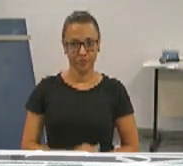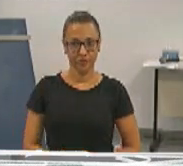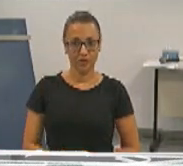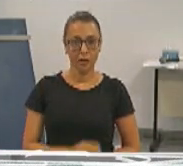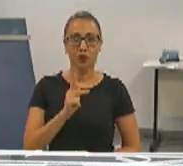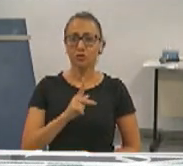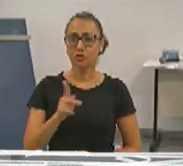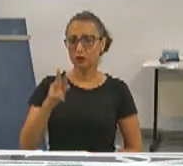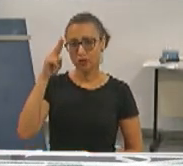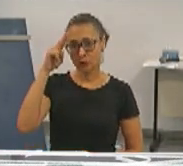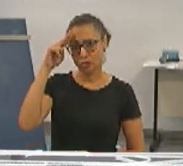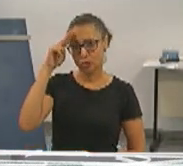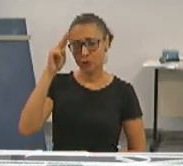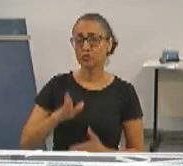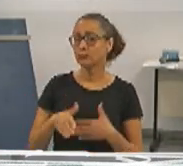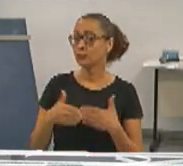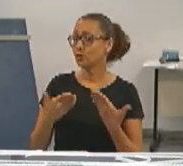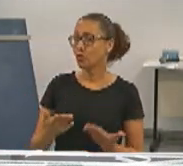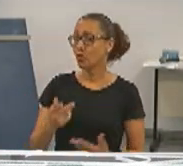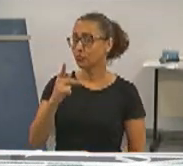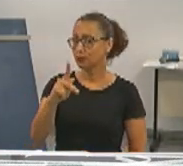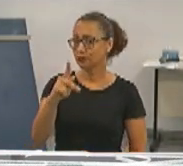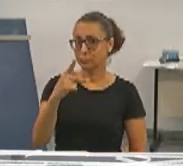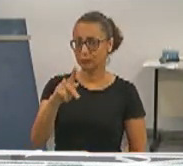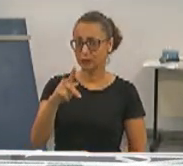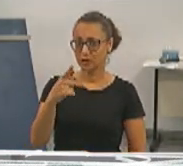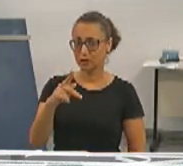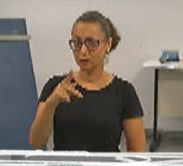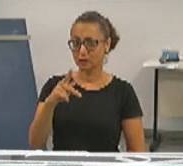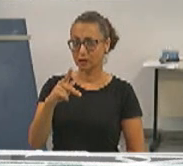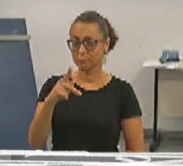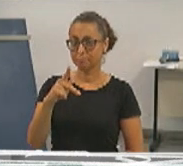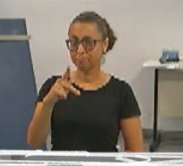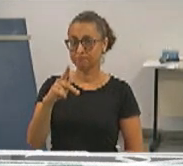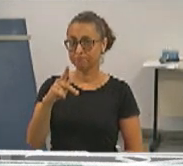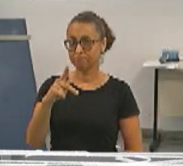Professor Joelson, qual a sua posição